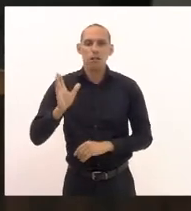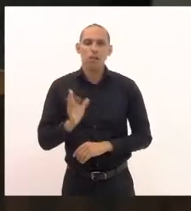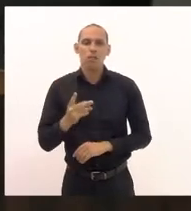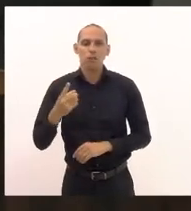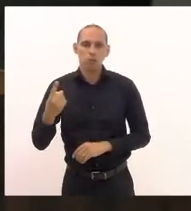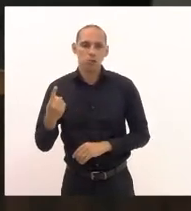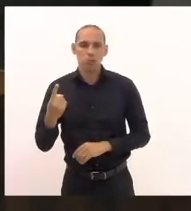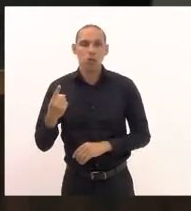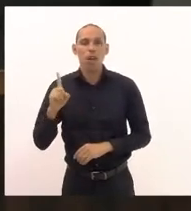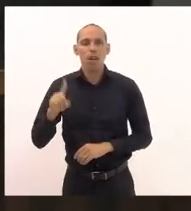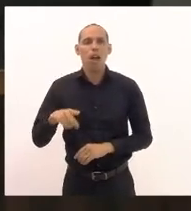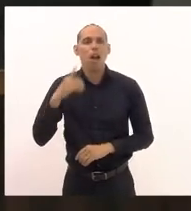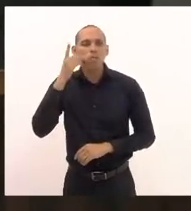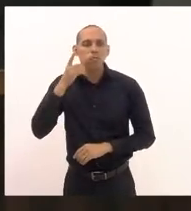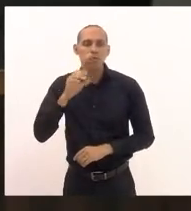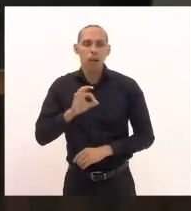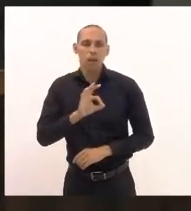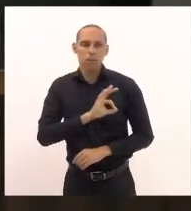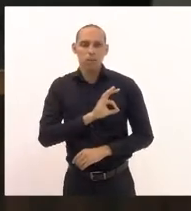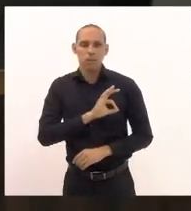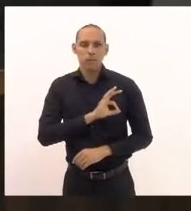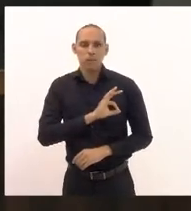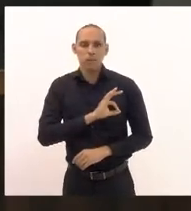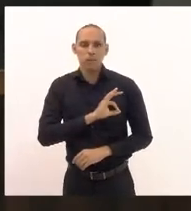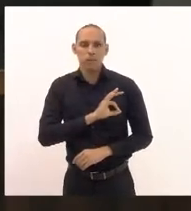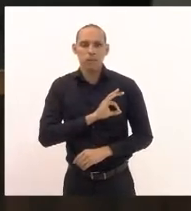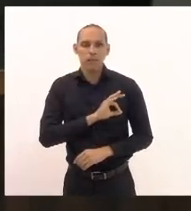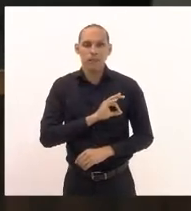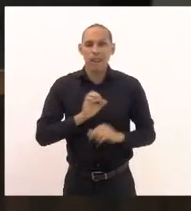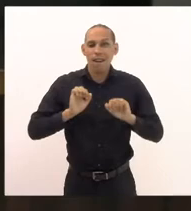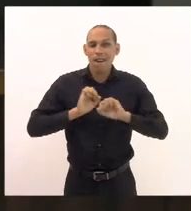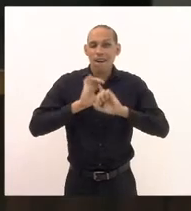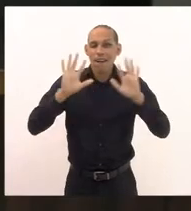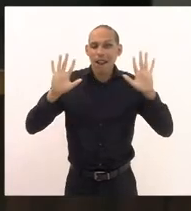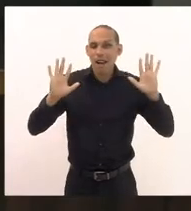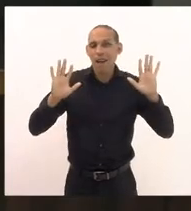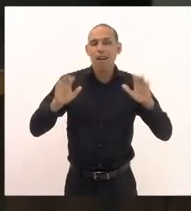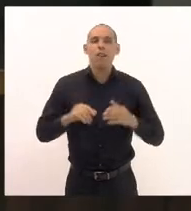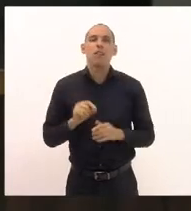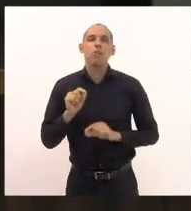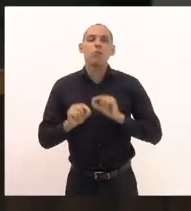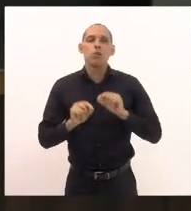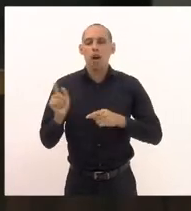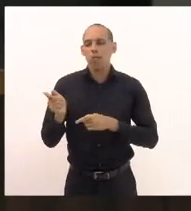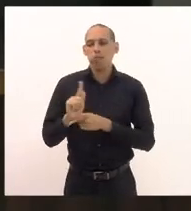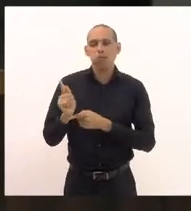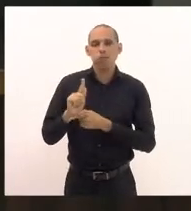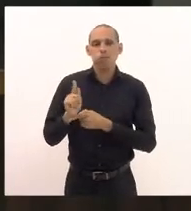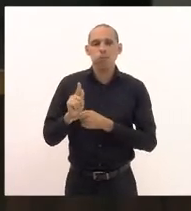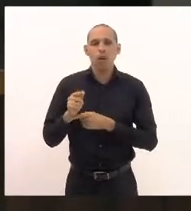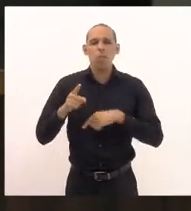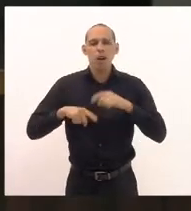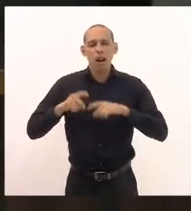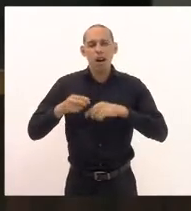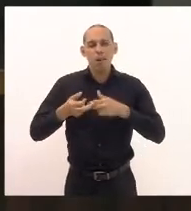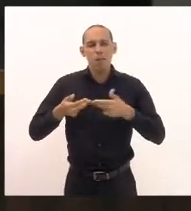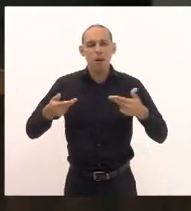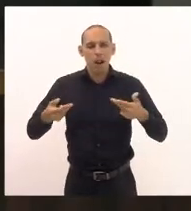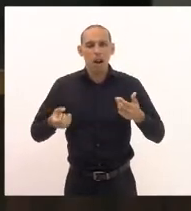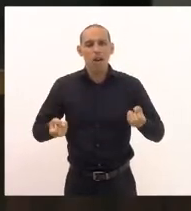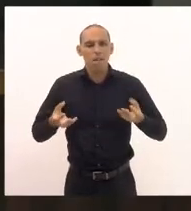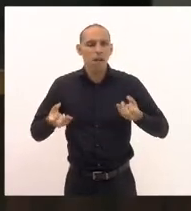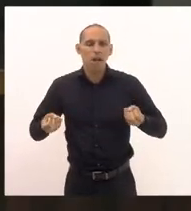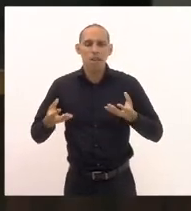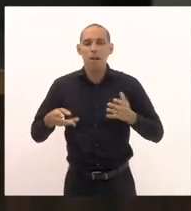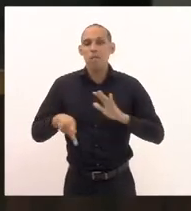Marta Rocha, que determina transparência na gestão dos insumos utilizados para o tratamento do Covid-19 no âmbito do Estado